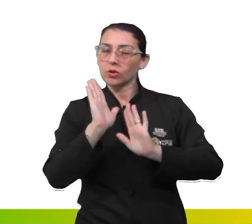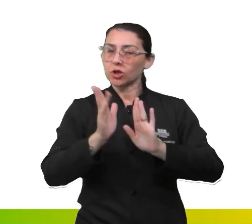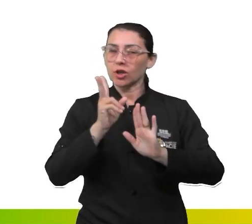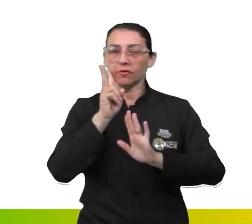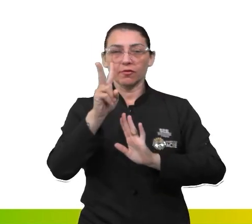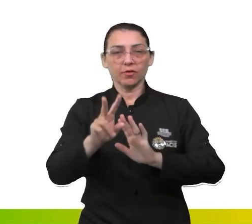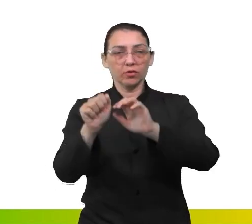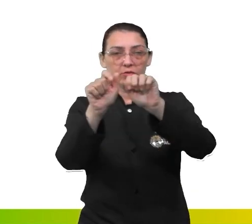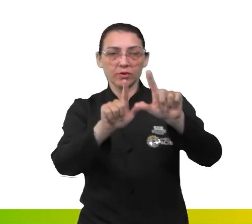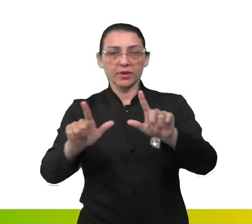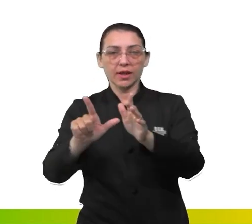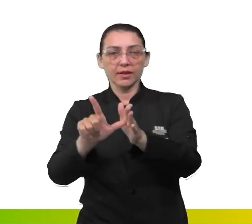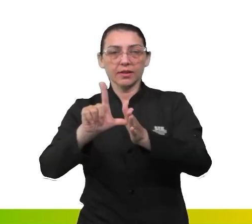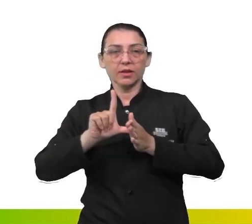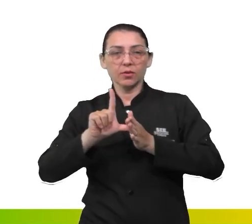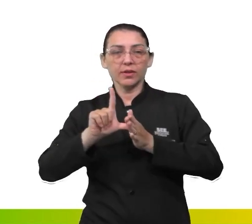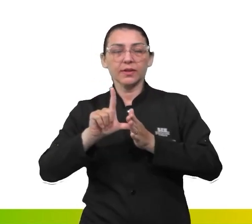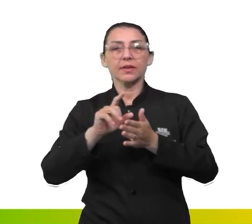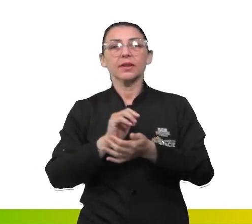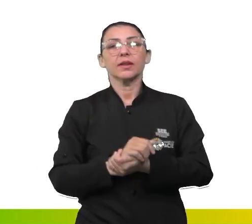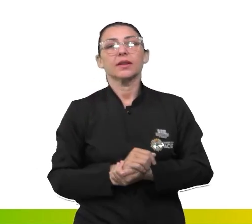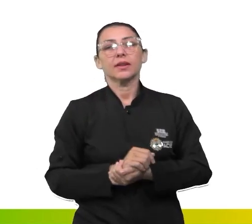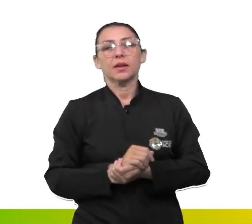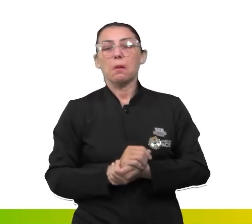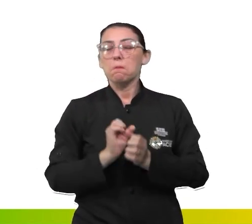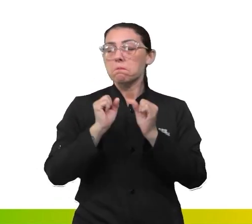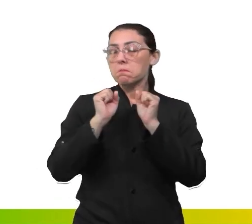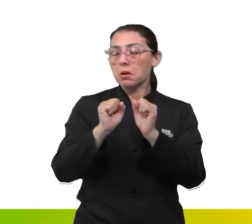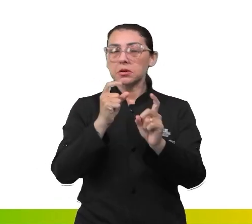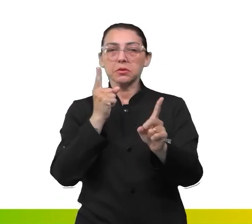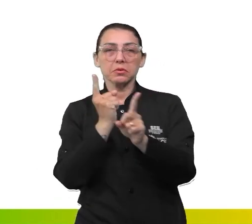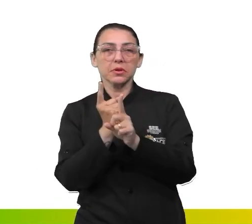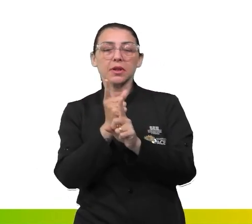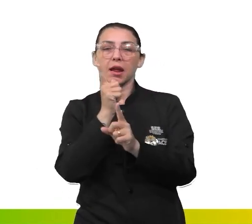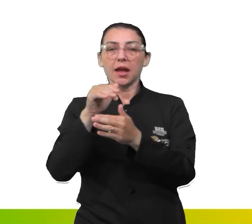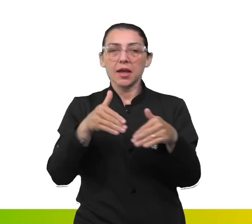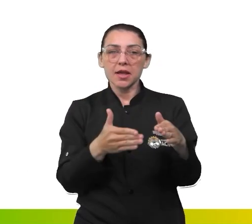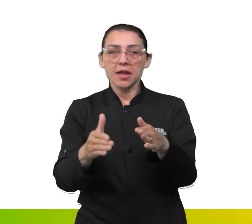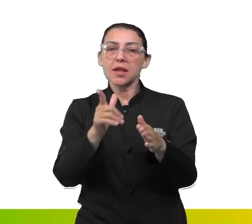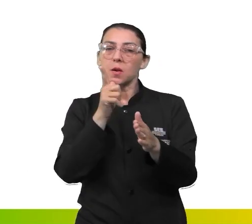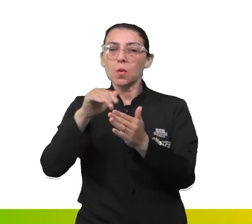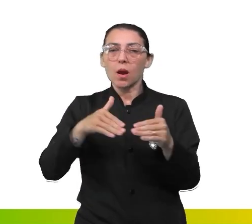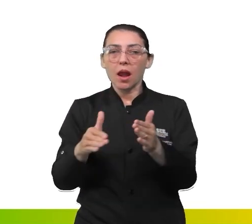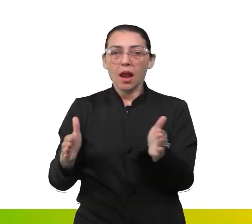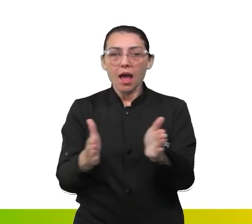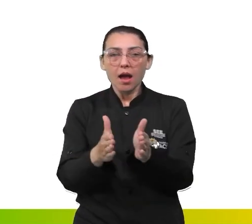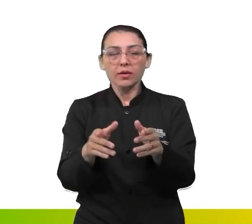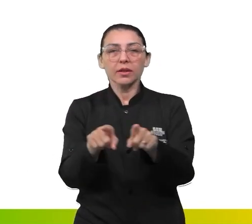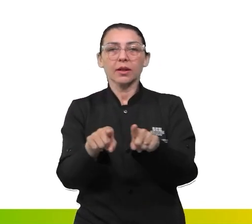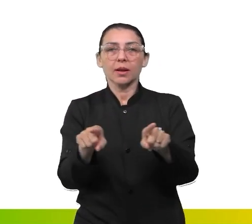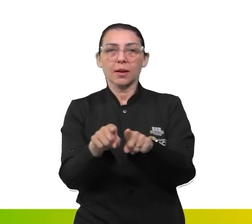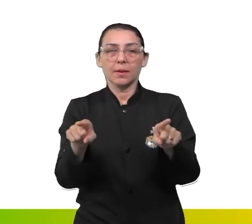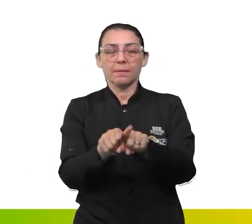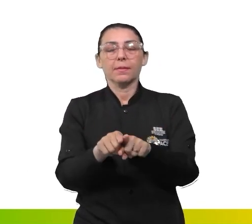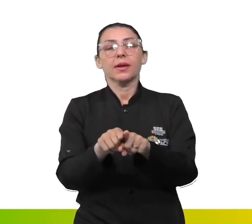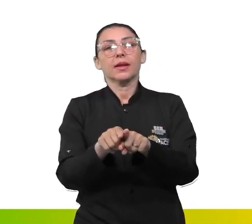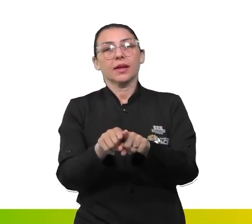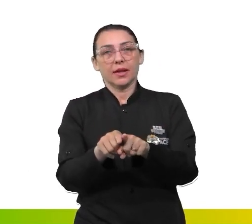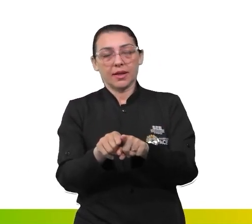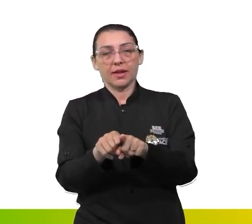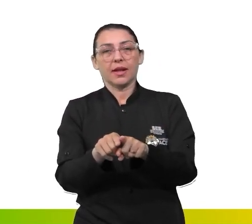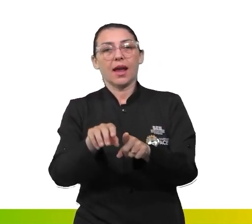viu nos slides anteriores. A gente pode encontrar rios, lagos e até mesmo grandes lagos